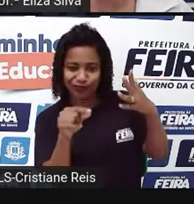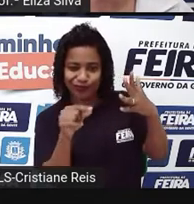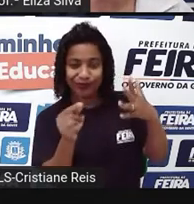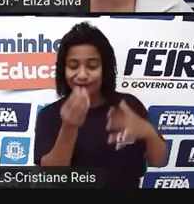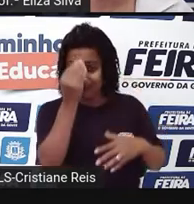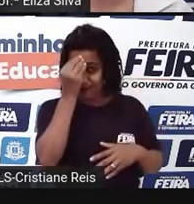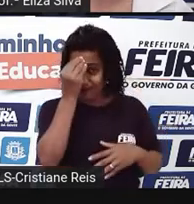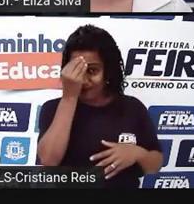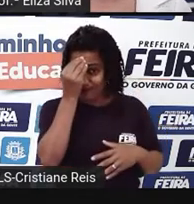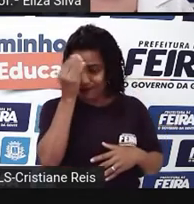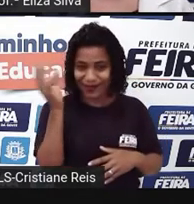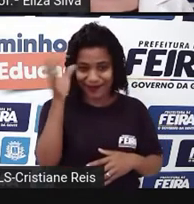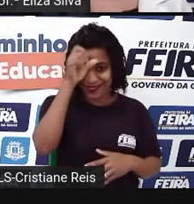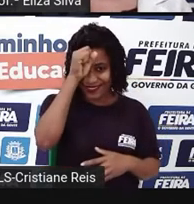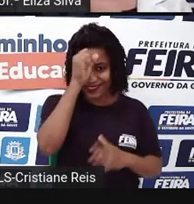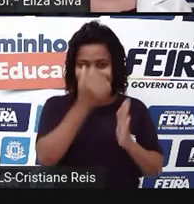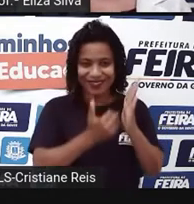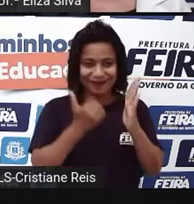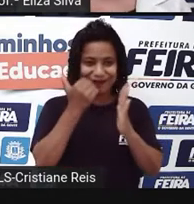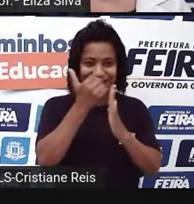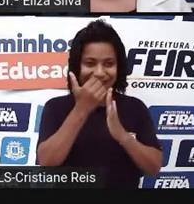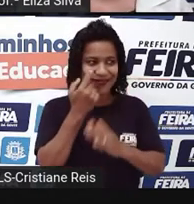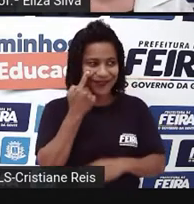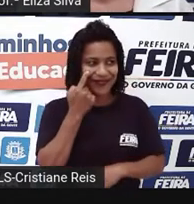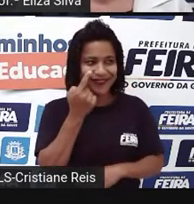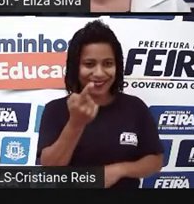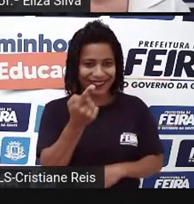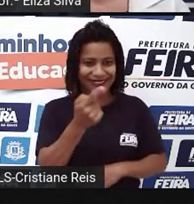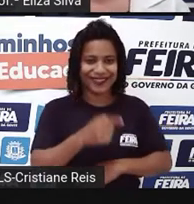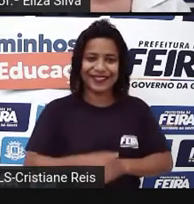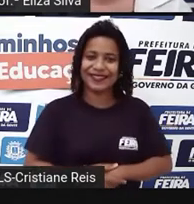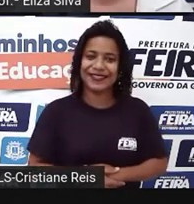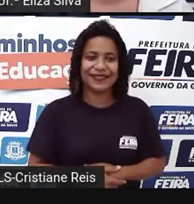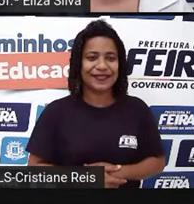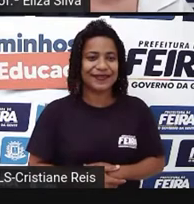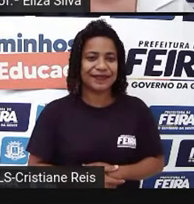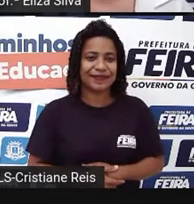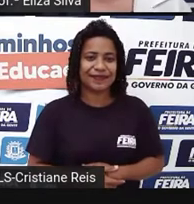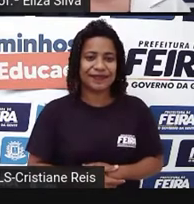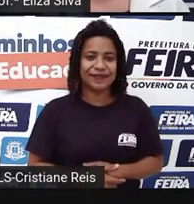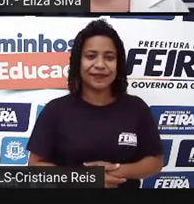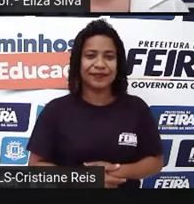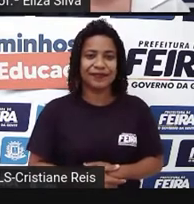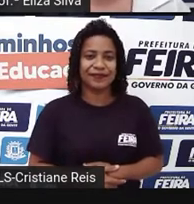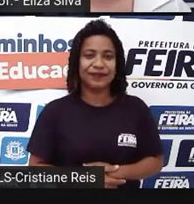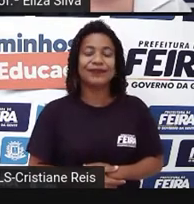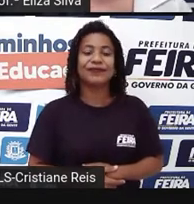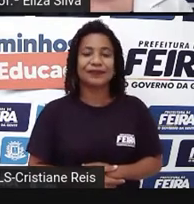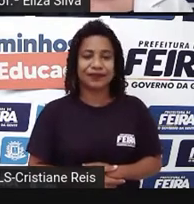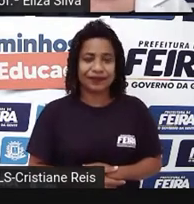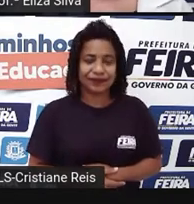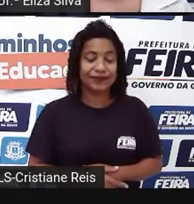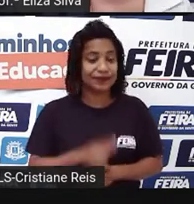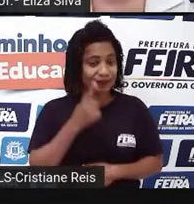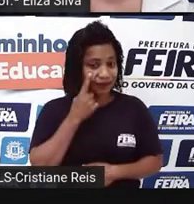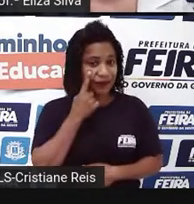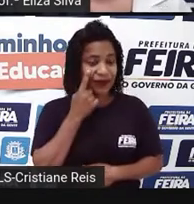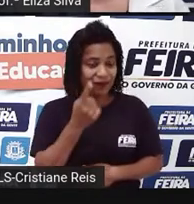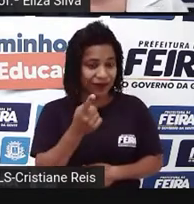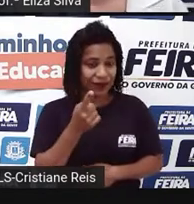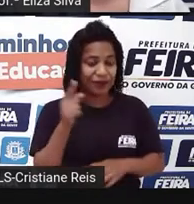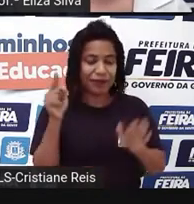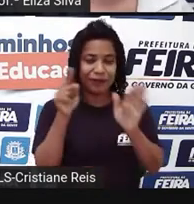a língua inglesa. Just a moment. Ok. Observem que durante as perguntas, né, que nós